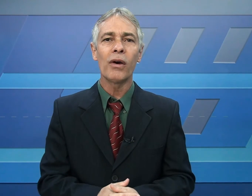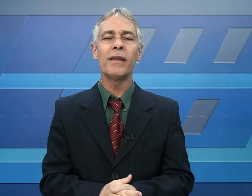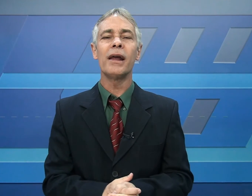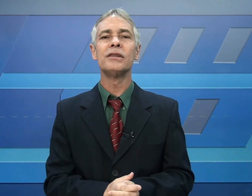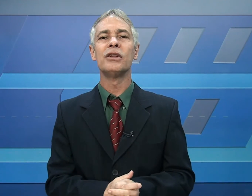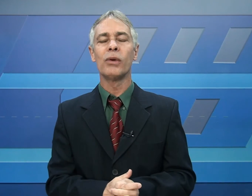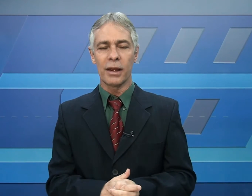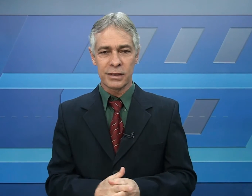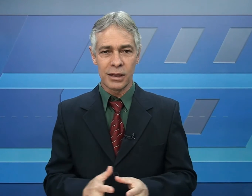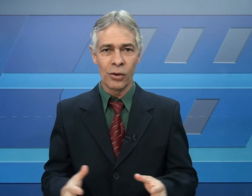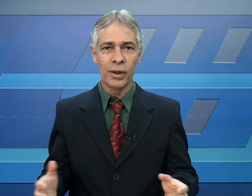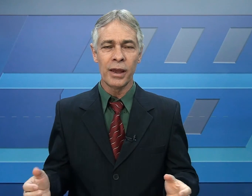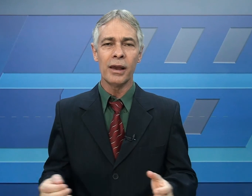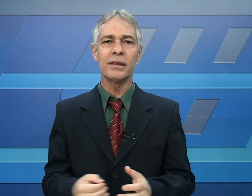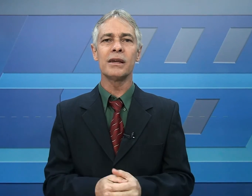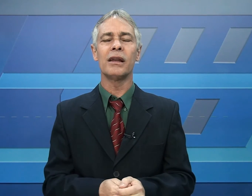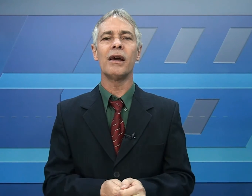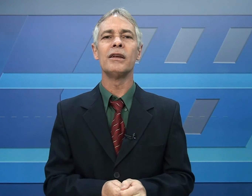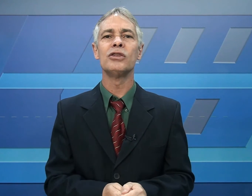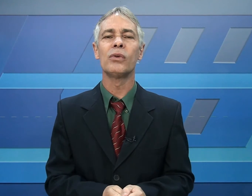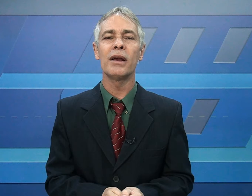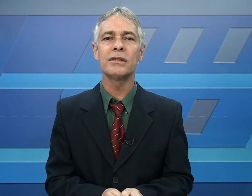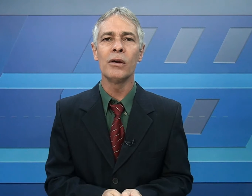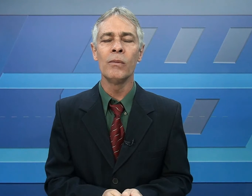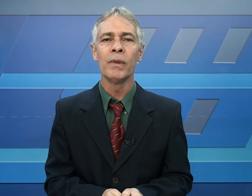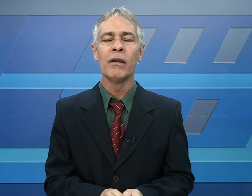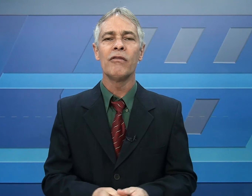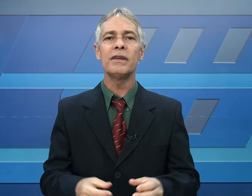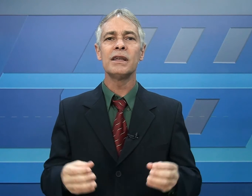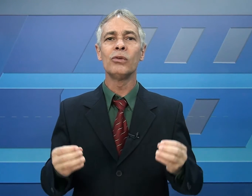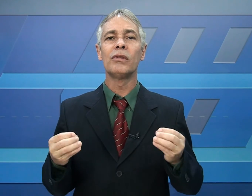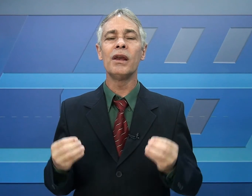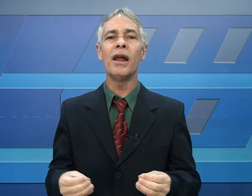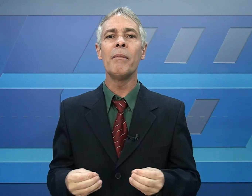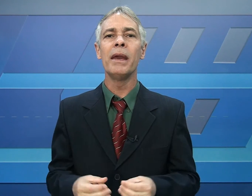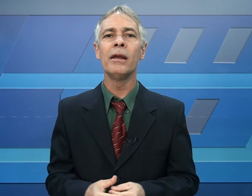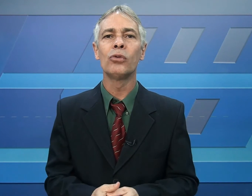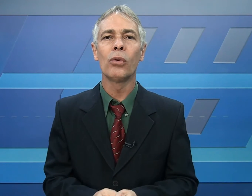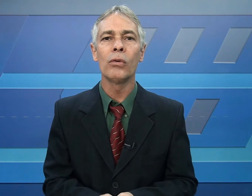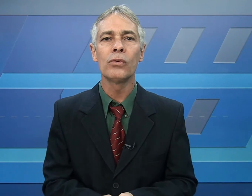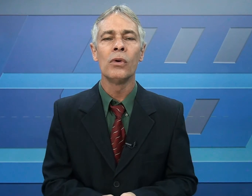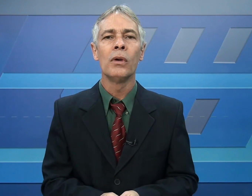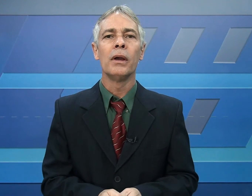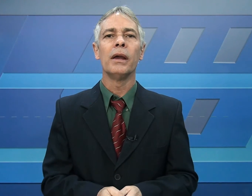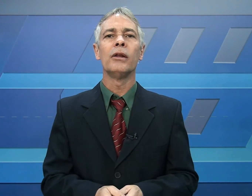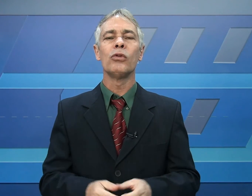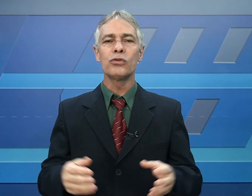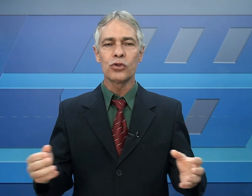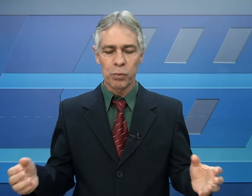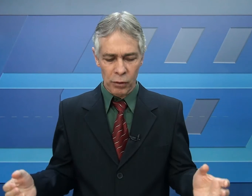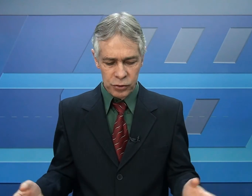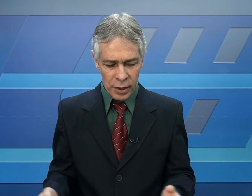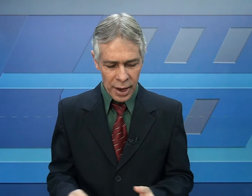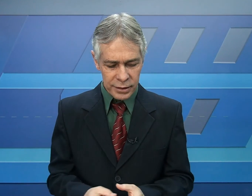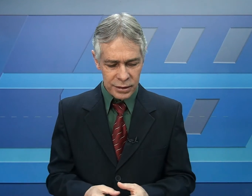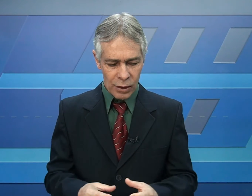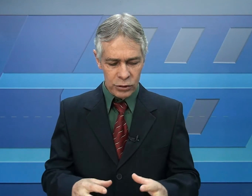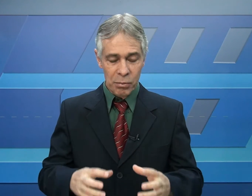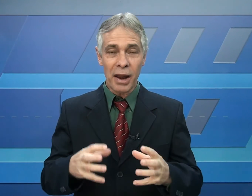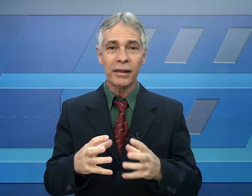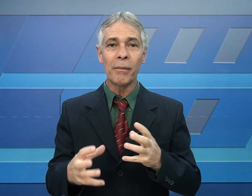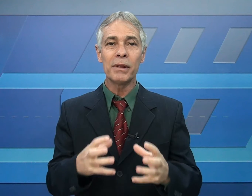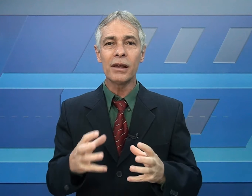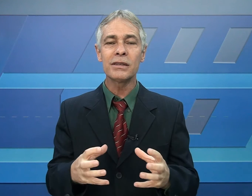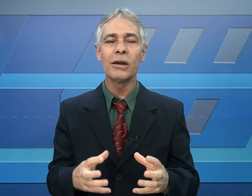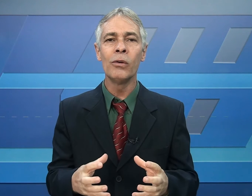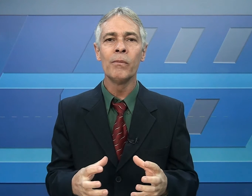falar agora da área de educação, né? A Secretaria de Educação fazendo um treinamento com todos os profissionais da saúde